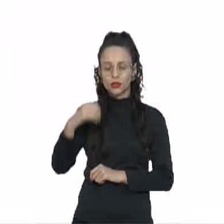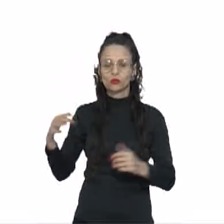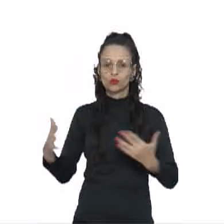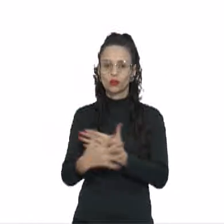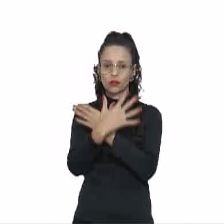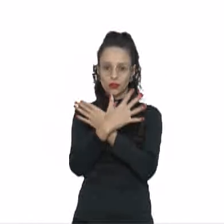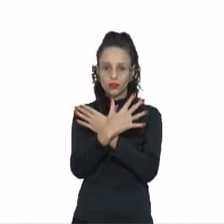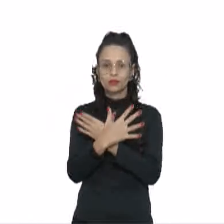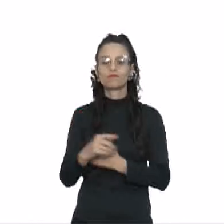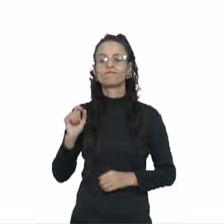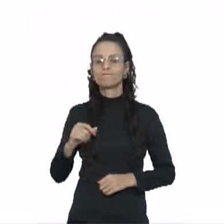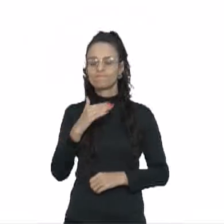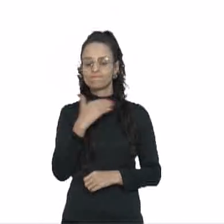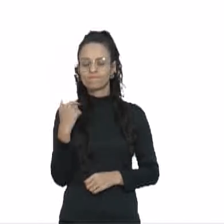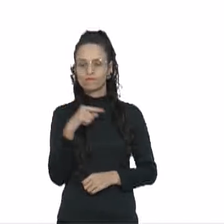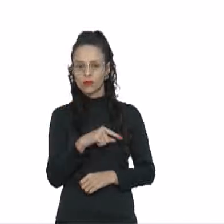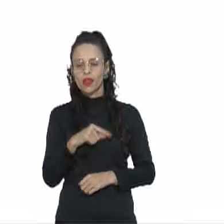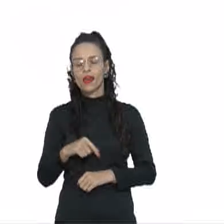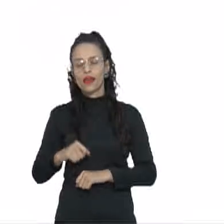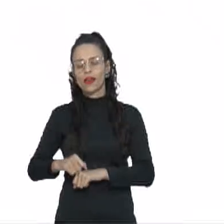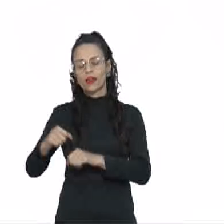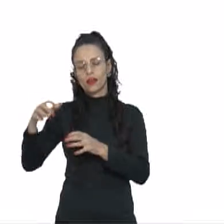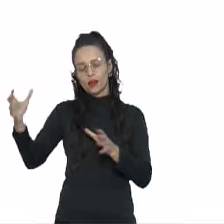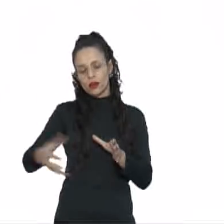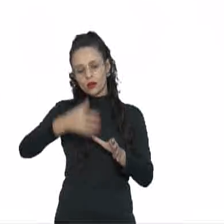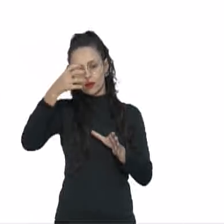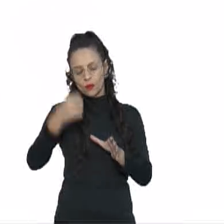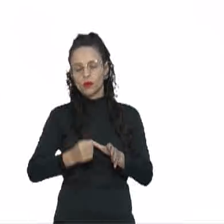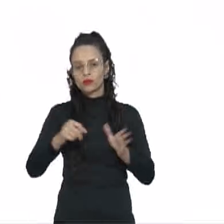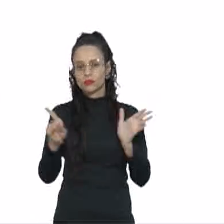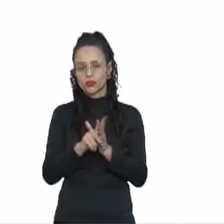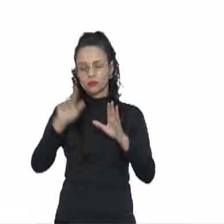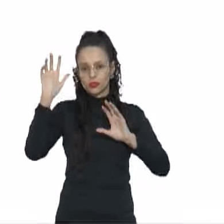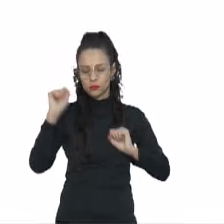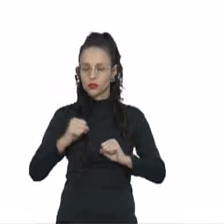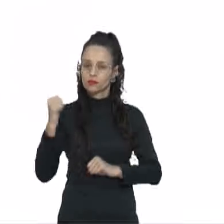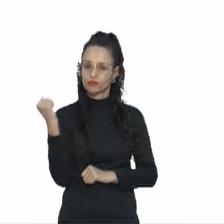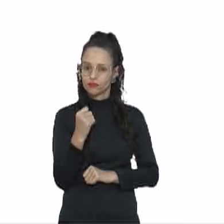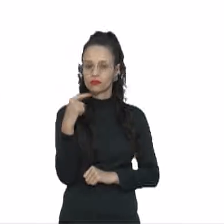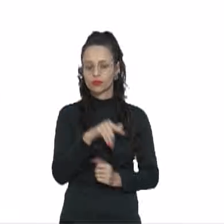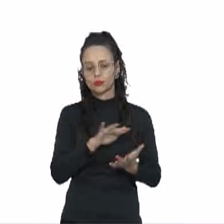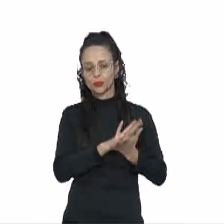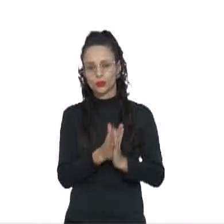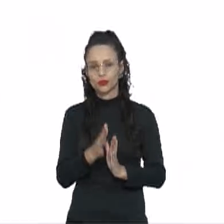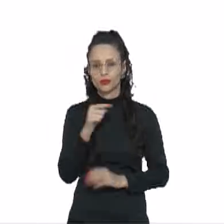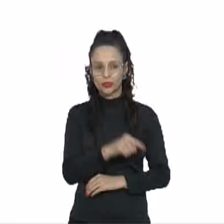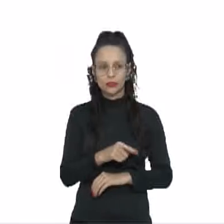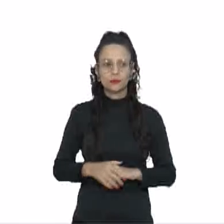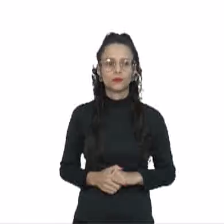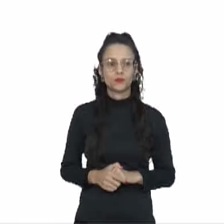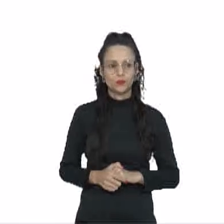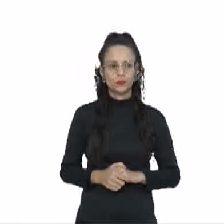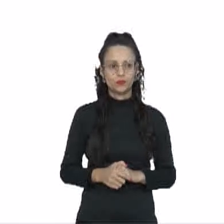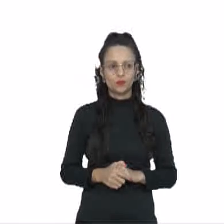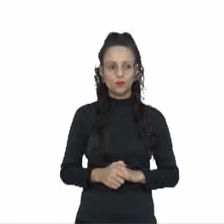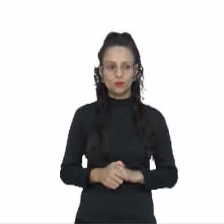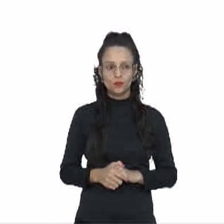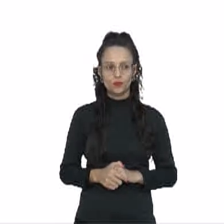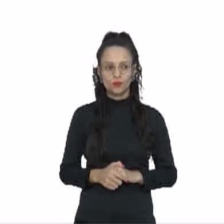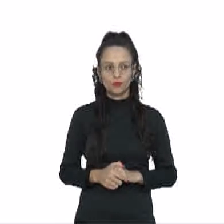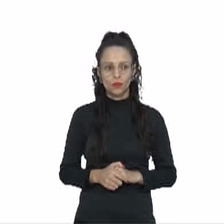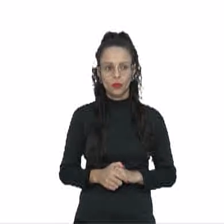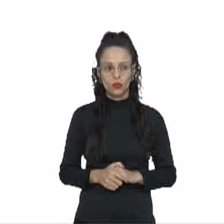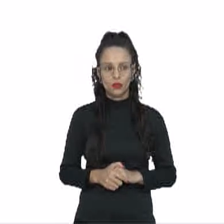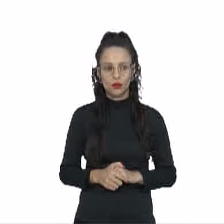da colonização espanhola. Essa imagem está no Museu do Brooklyn, data 1750. E aqui os